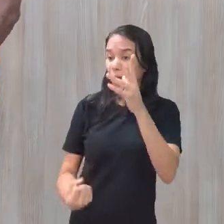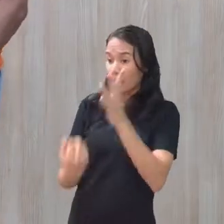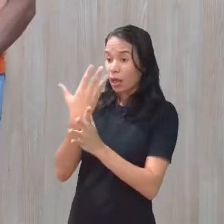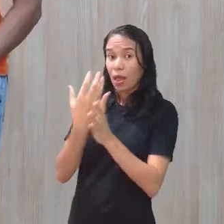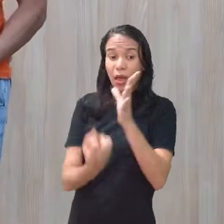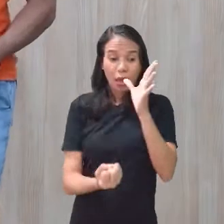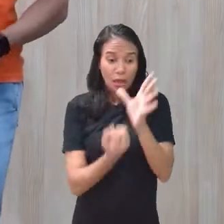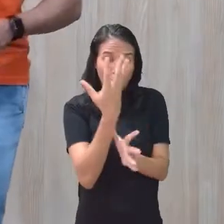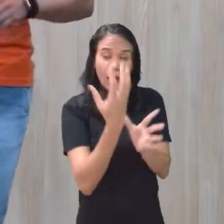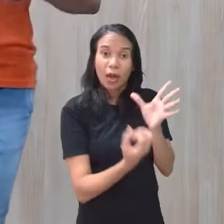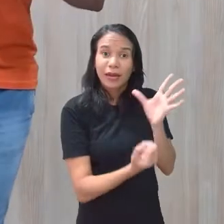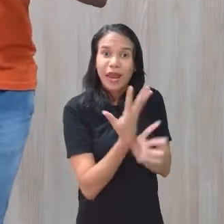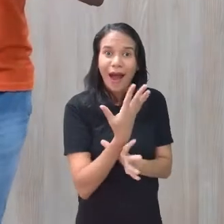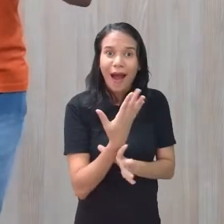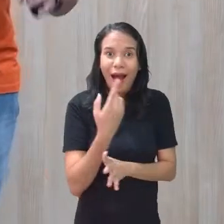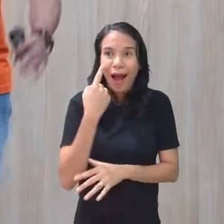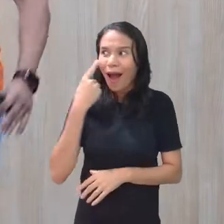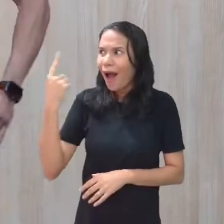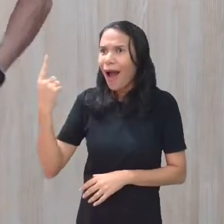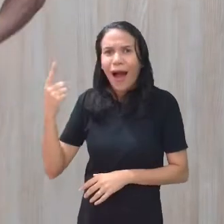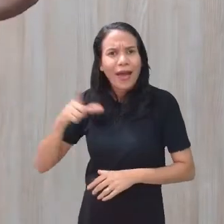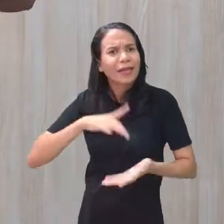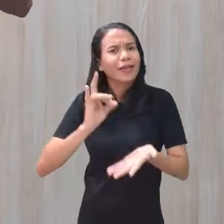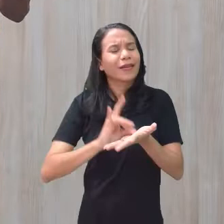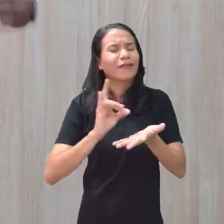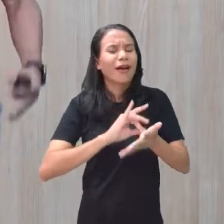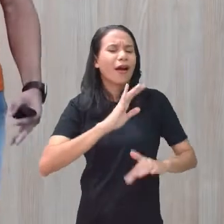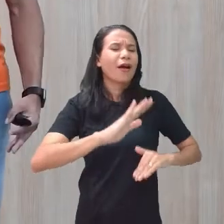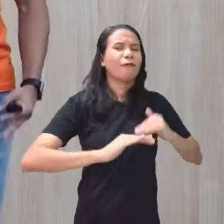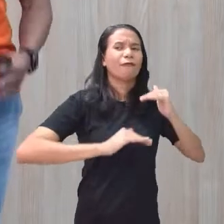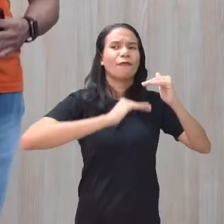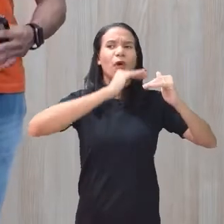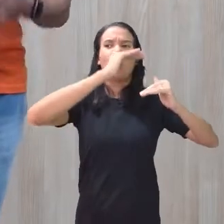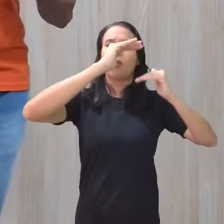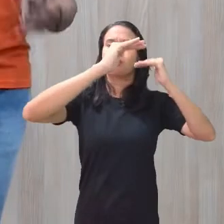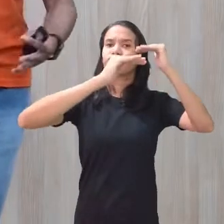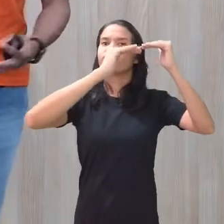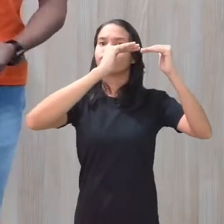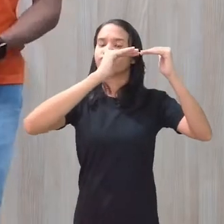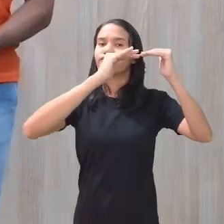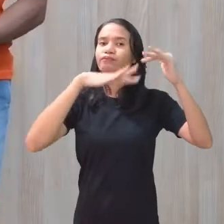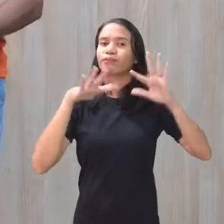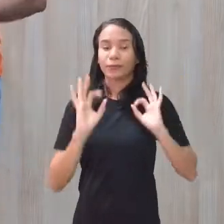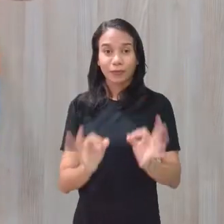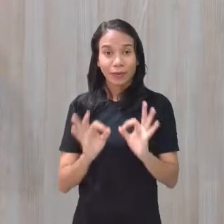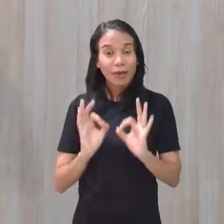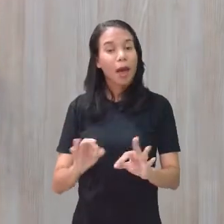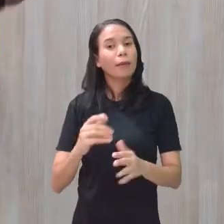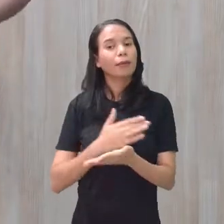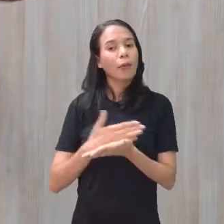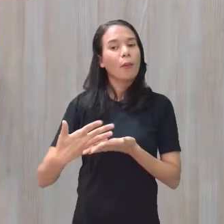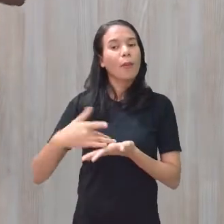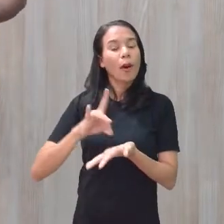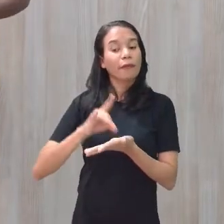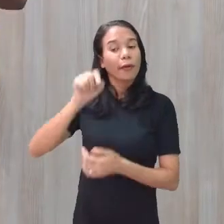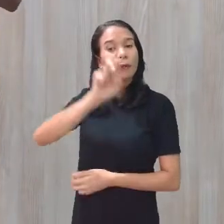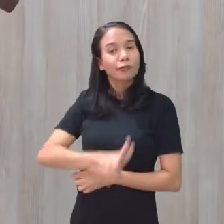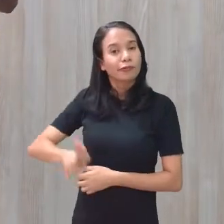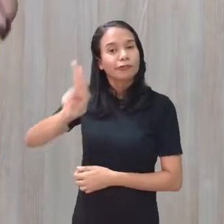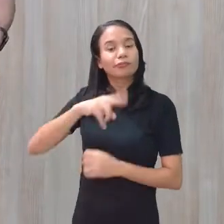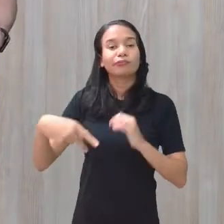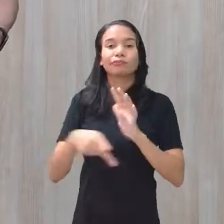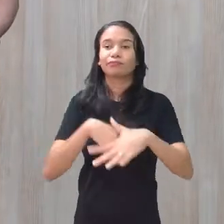as operações, aí a coisa evoluiu mais uma vez aí de nível, certo? E eles começaram a utilizar